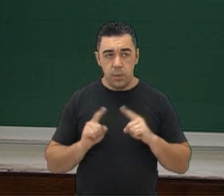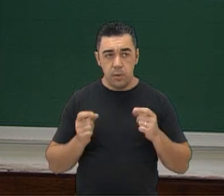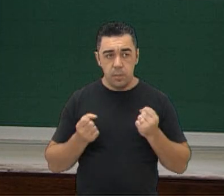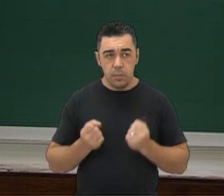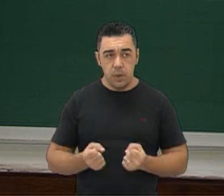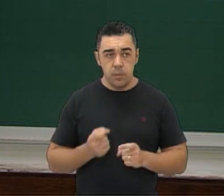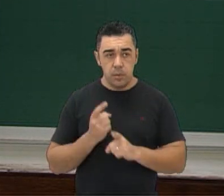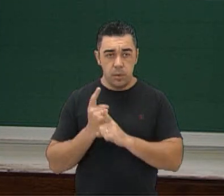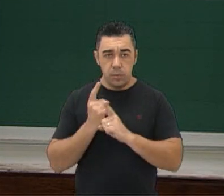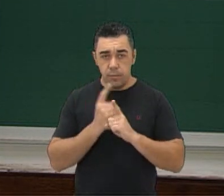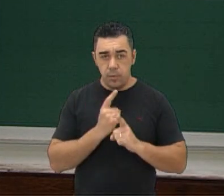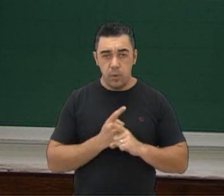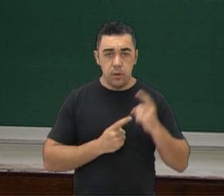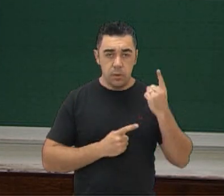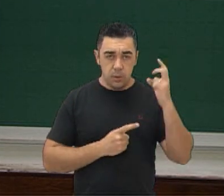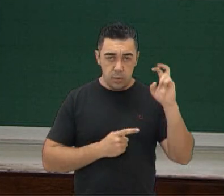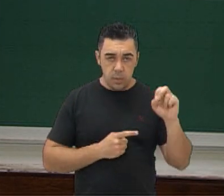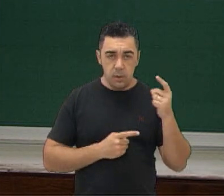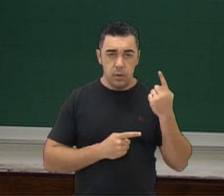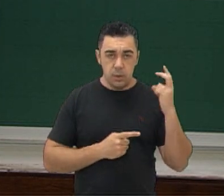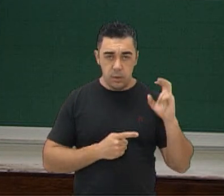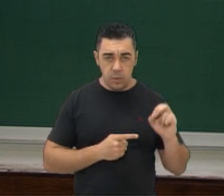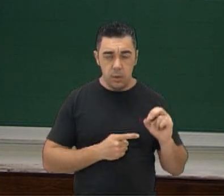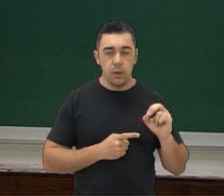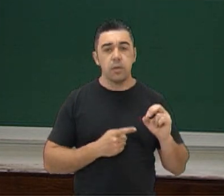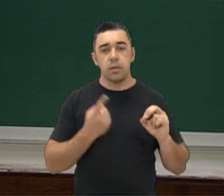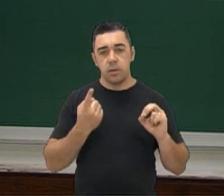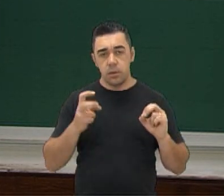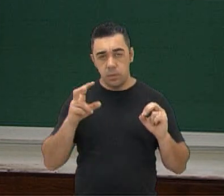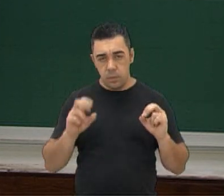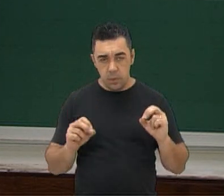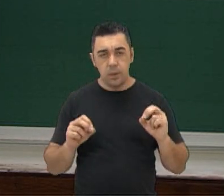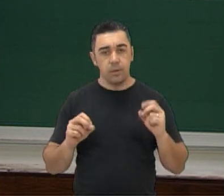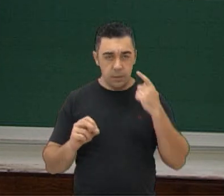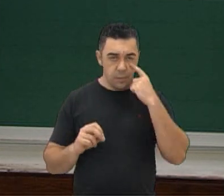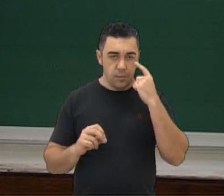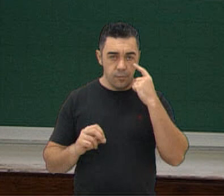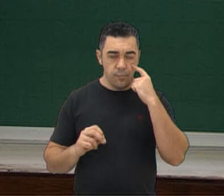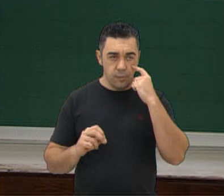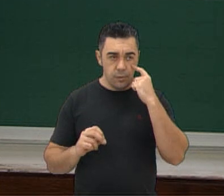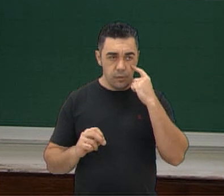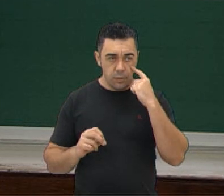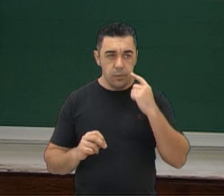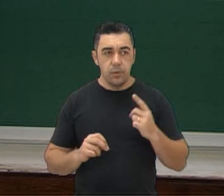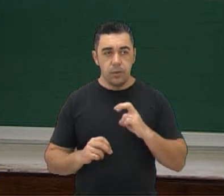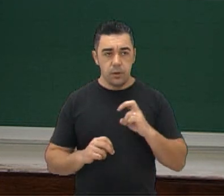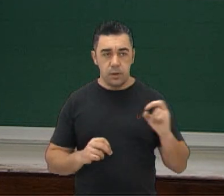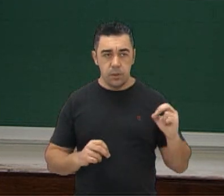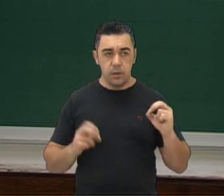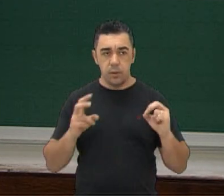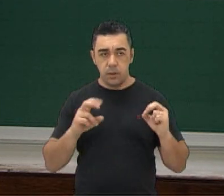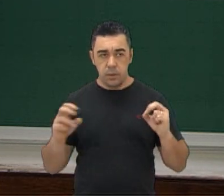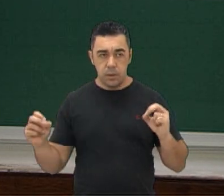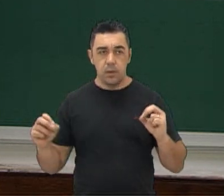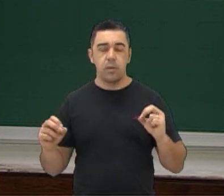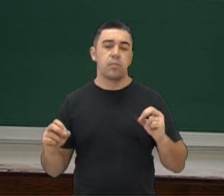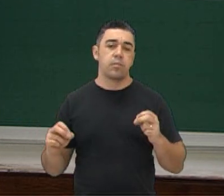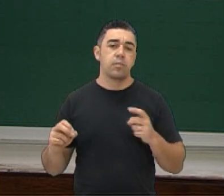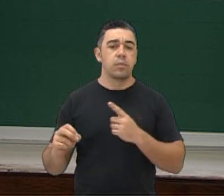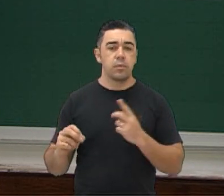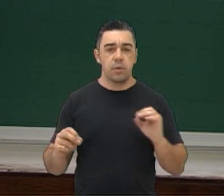foi identificado qual o seu valor. Agora você consegue identificar o valor através da representação na